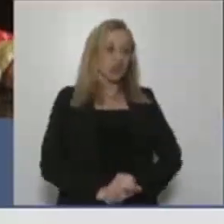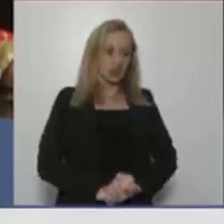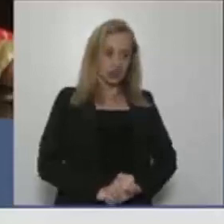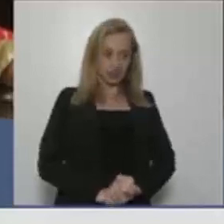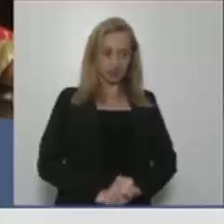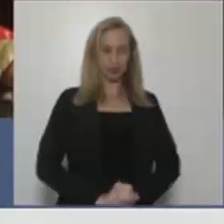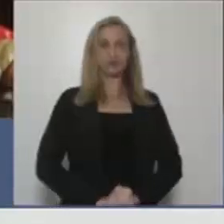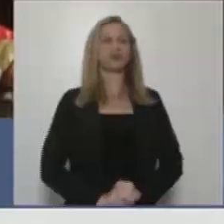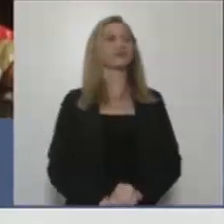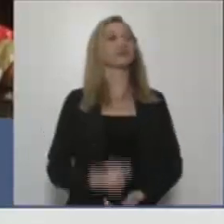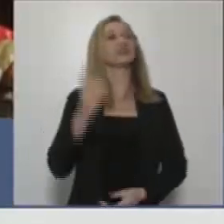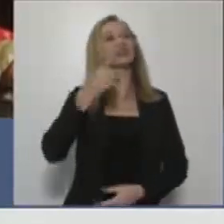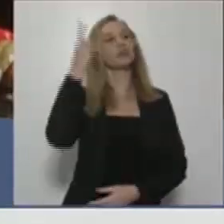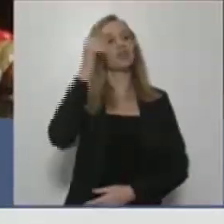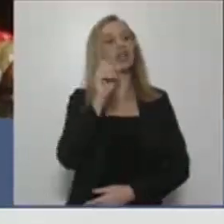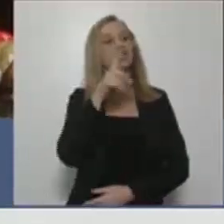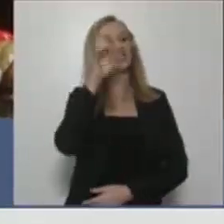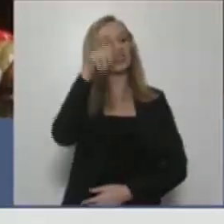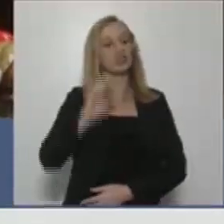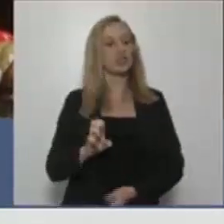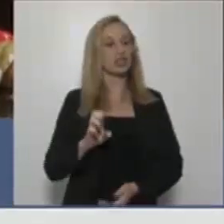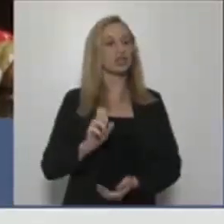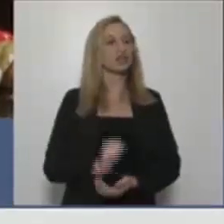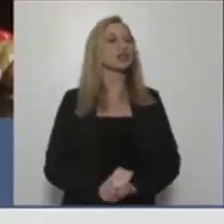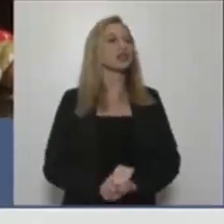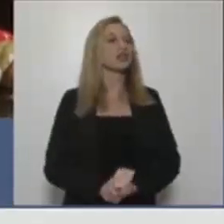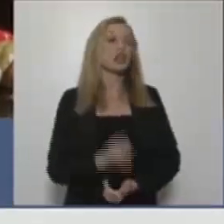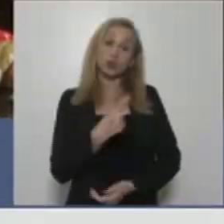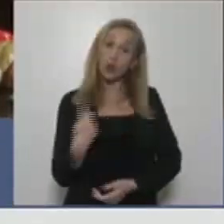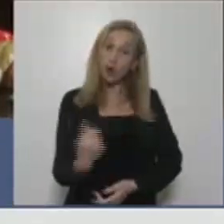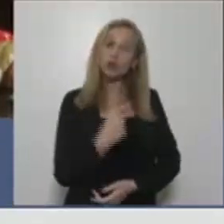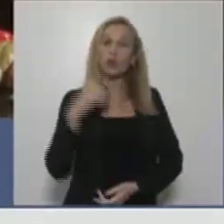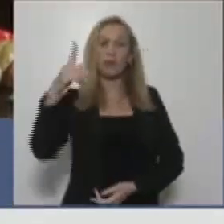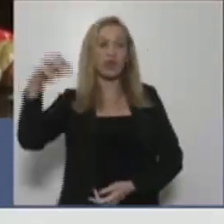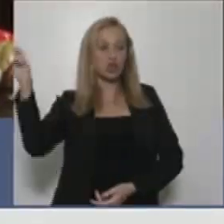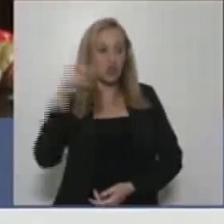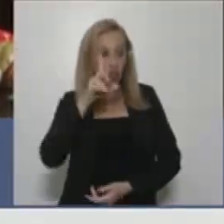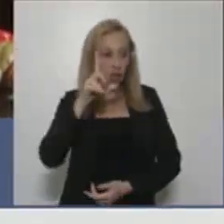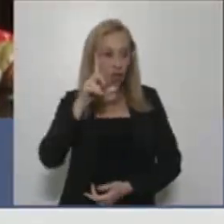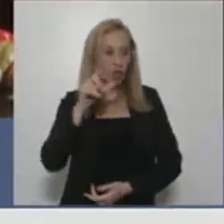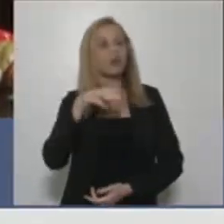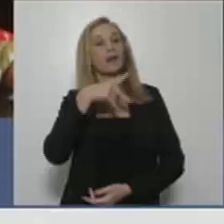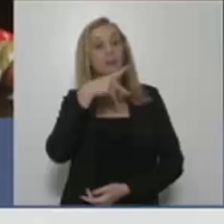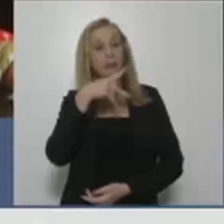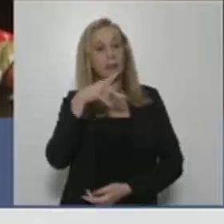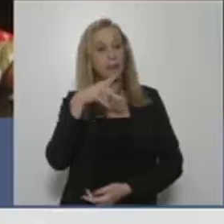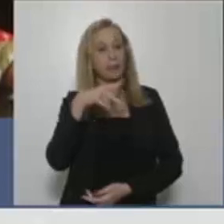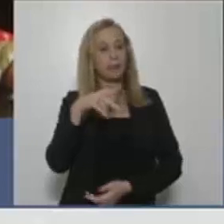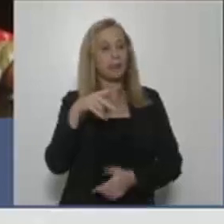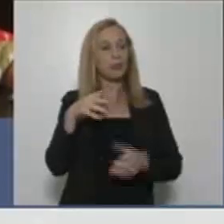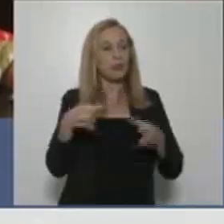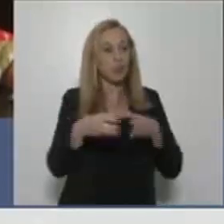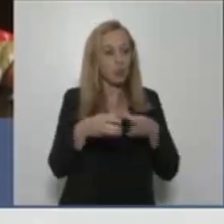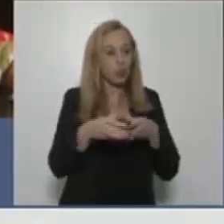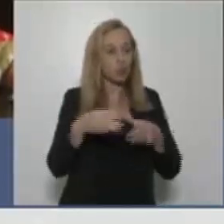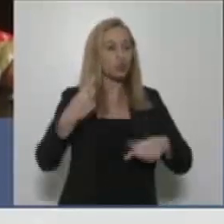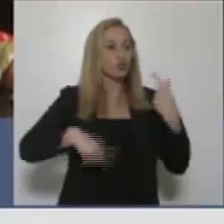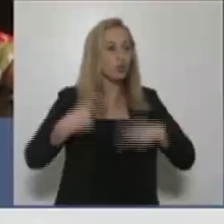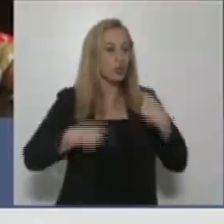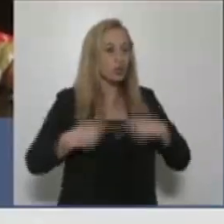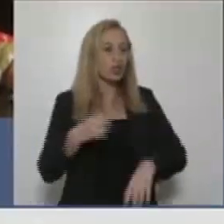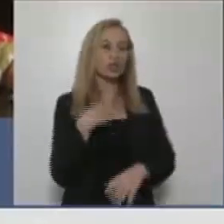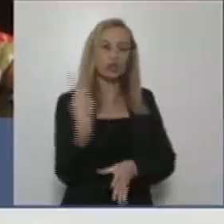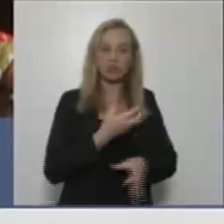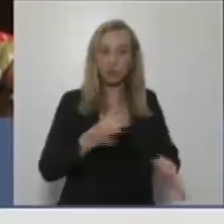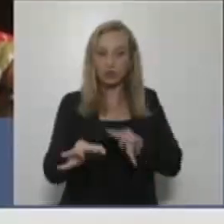Respondendo ao deputado Alexandre Freitas, nós do PSOL, tanto a nossa bancada federal, a estadual e nossas organizações